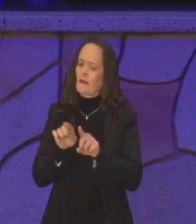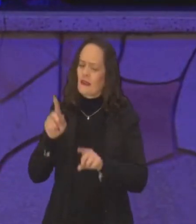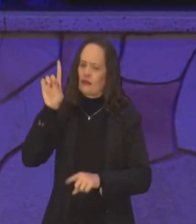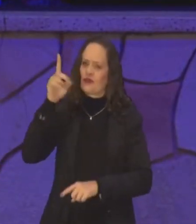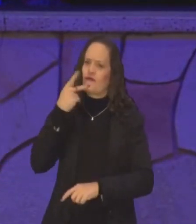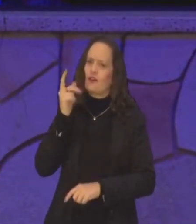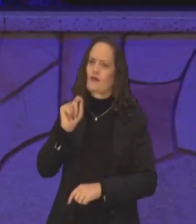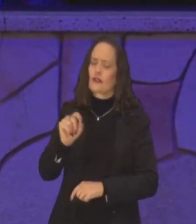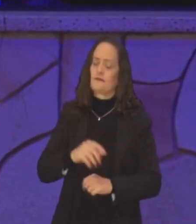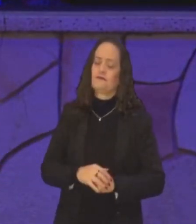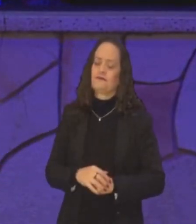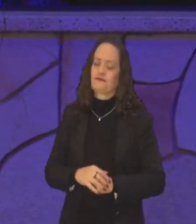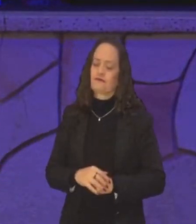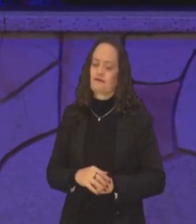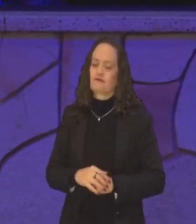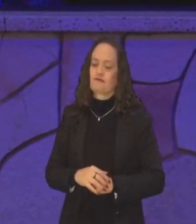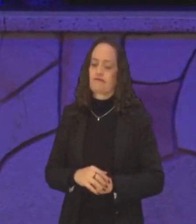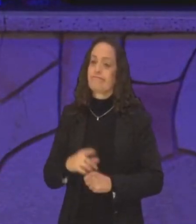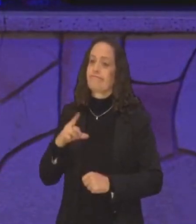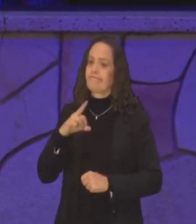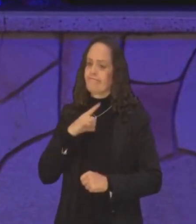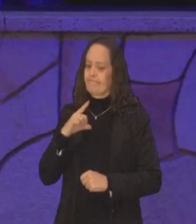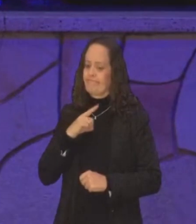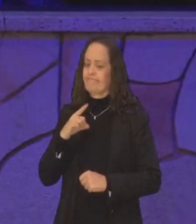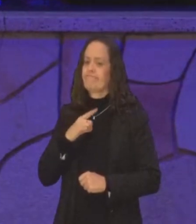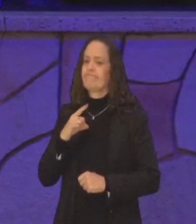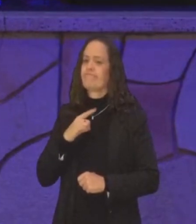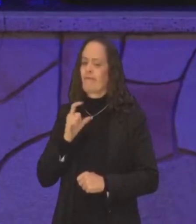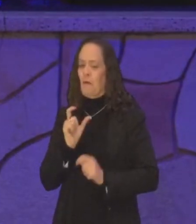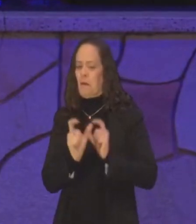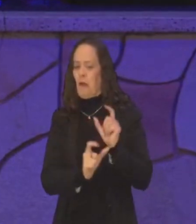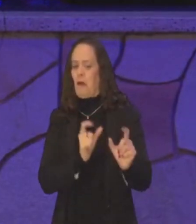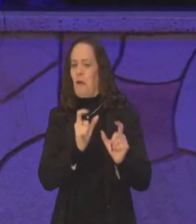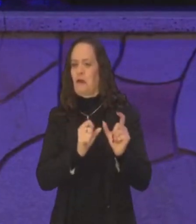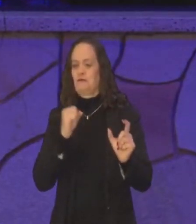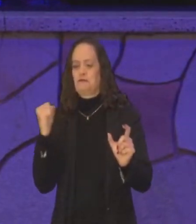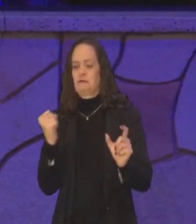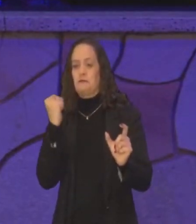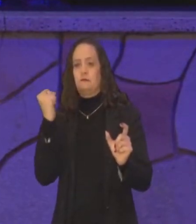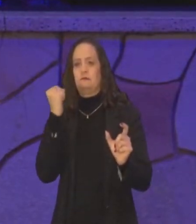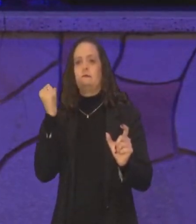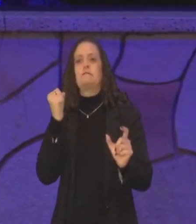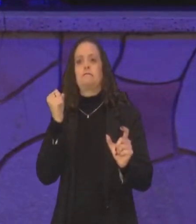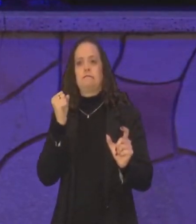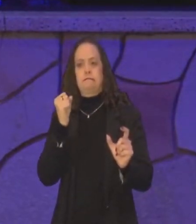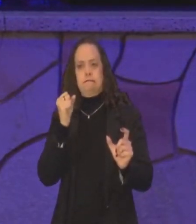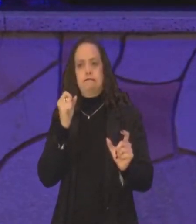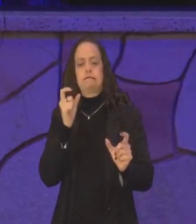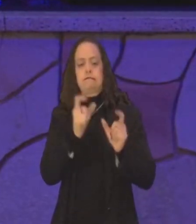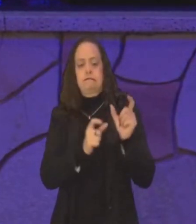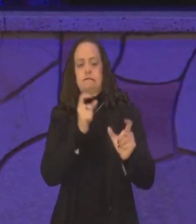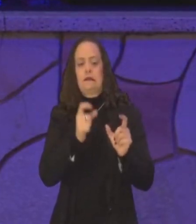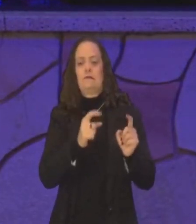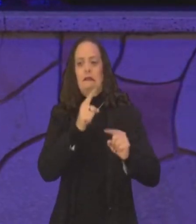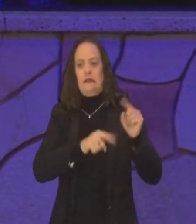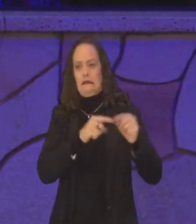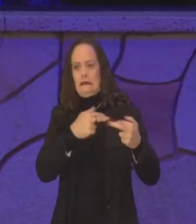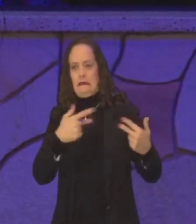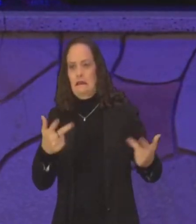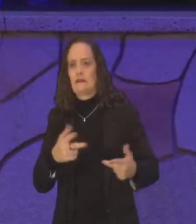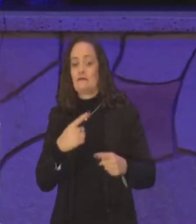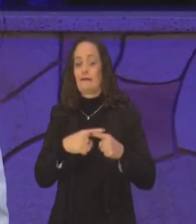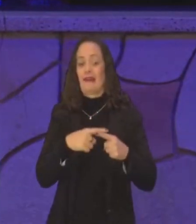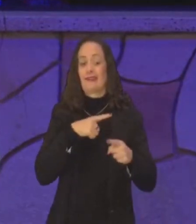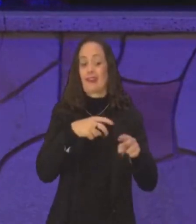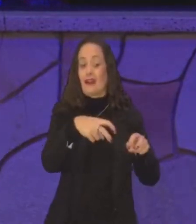aqui algo muito grave, as heresias. Além do Senhor Jesus citar que aquela cidade abrigava o trono de